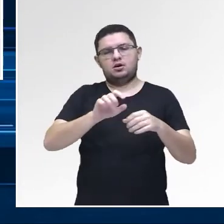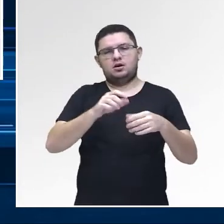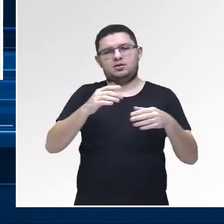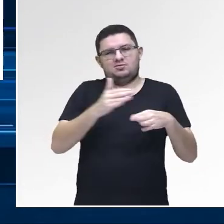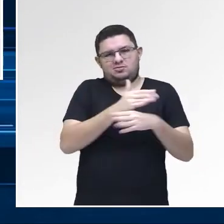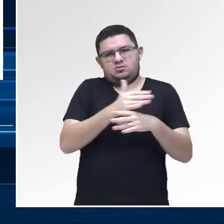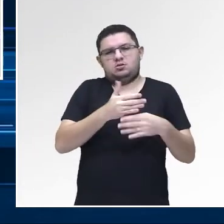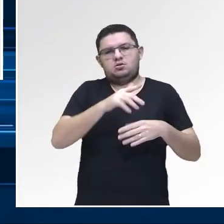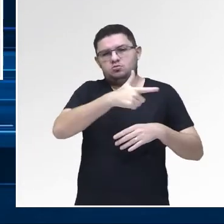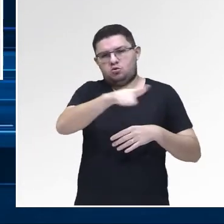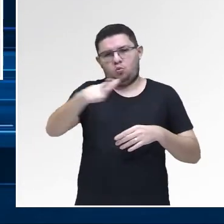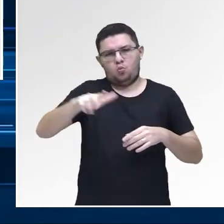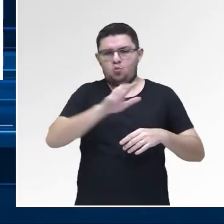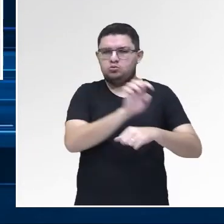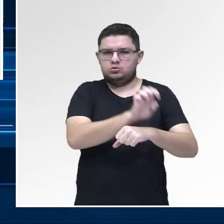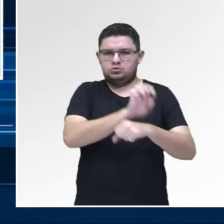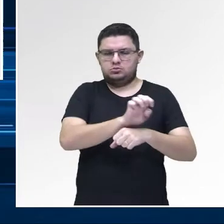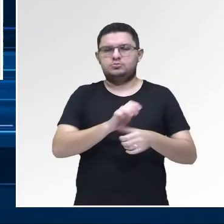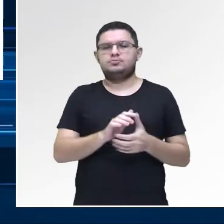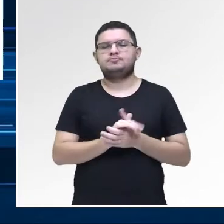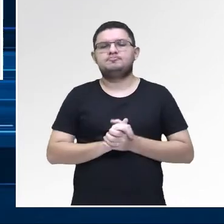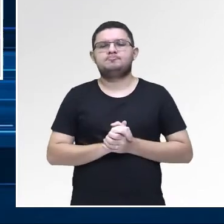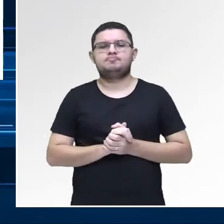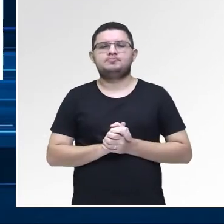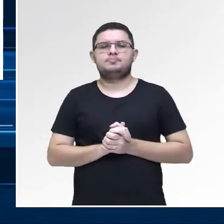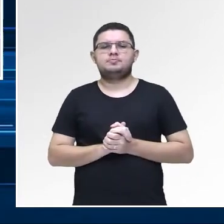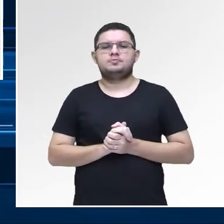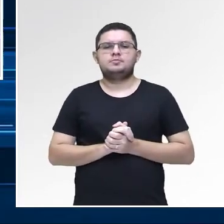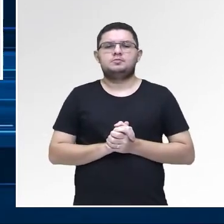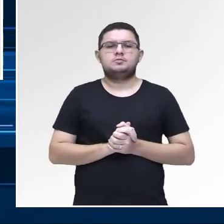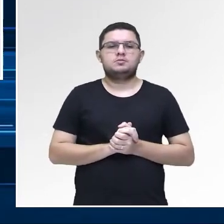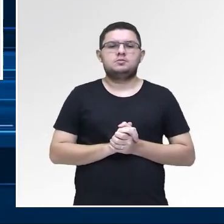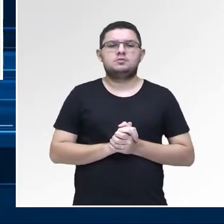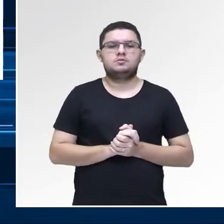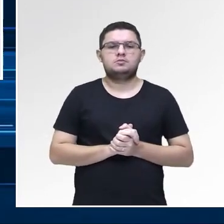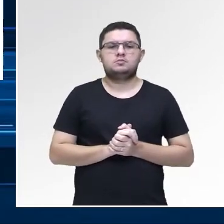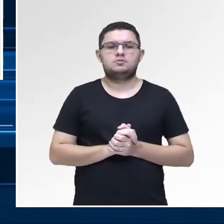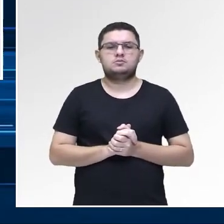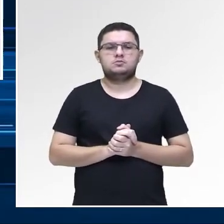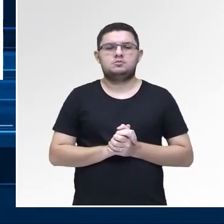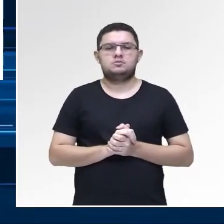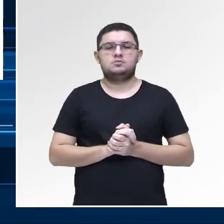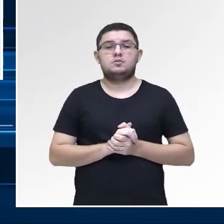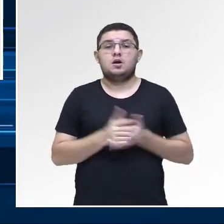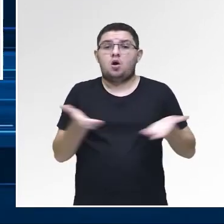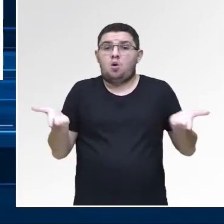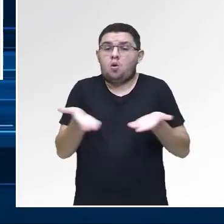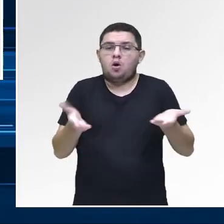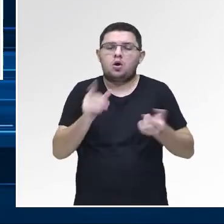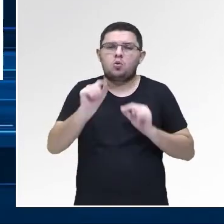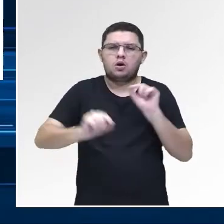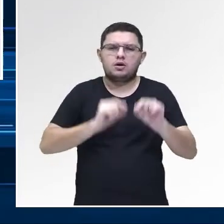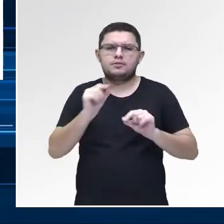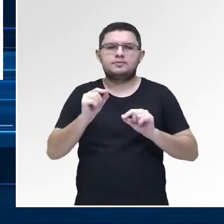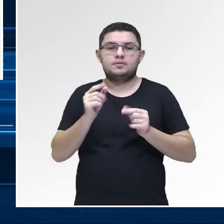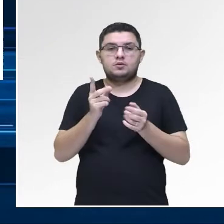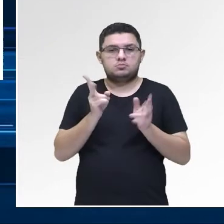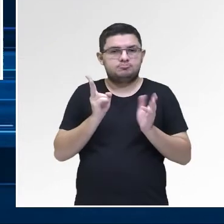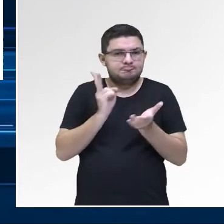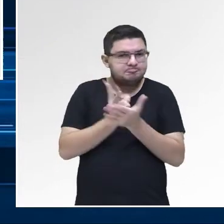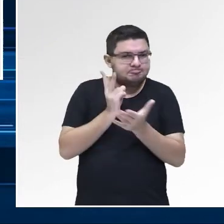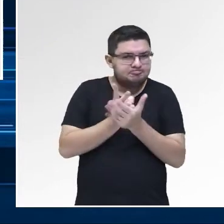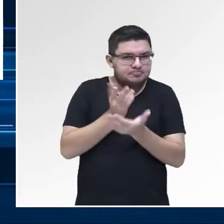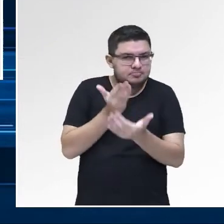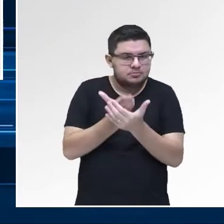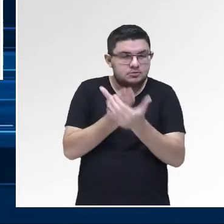ok? Então, vamos continuar a nossa aula, tá? E nós vamos verificar agora a